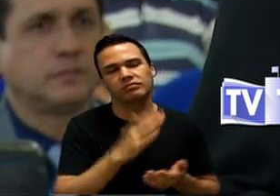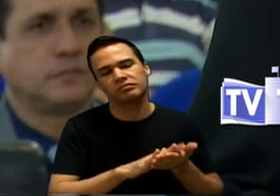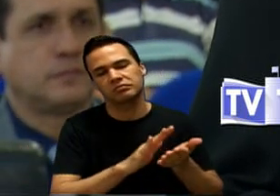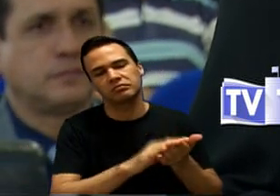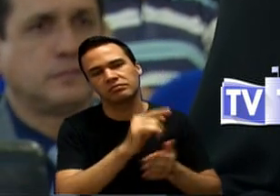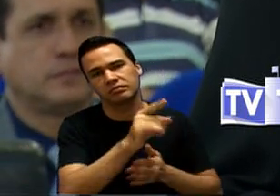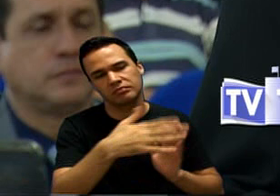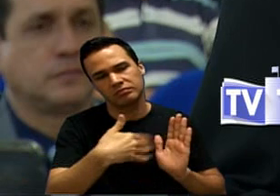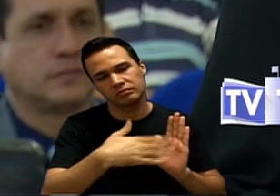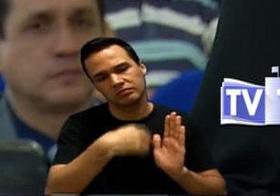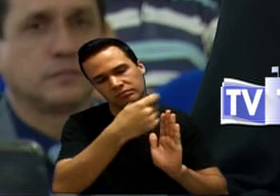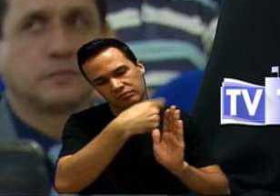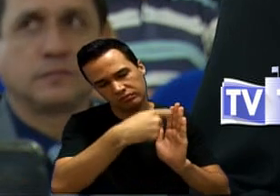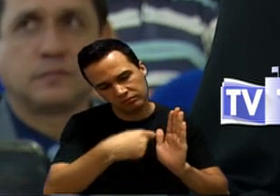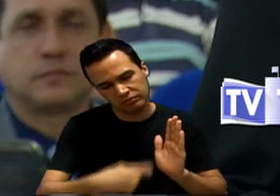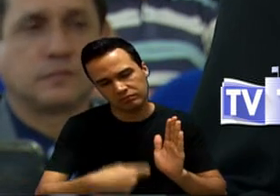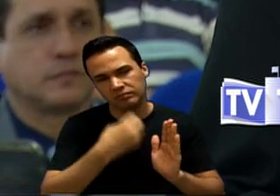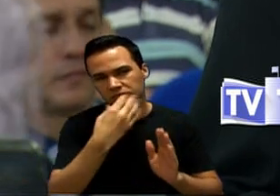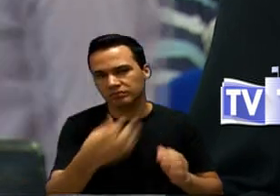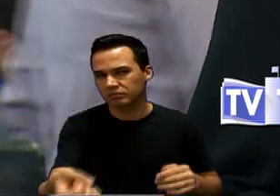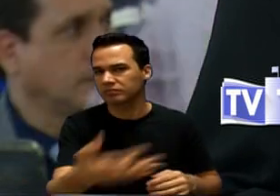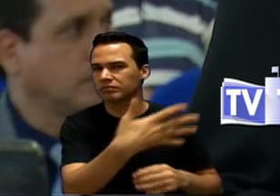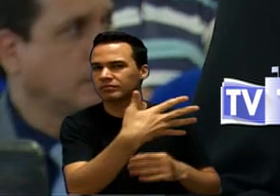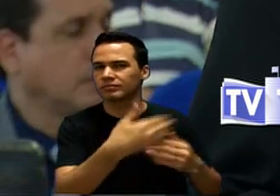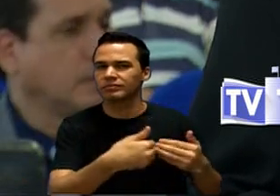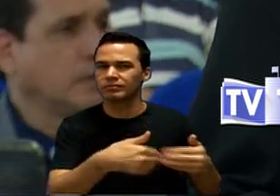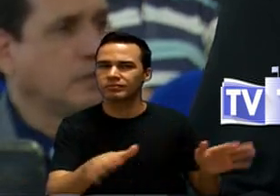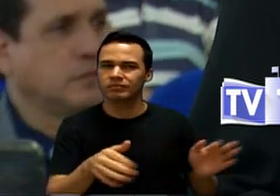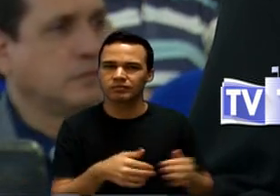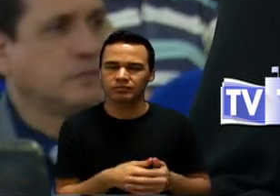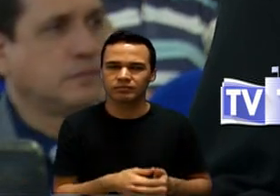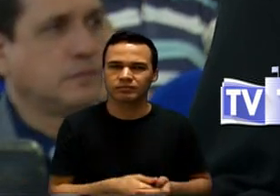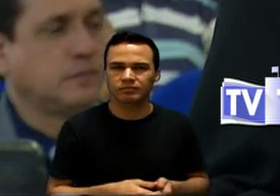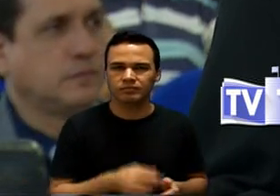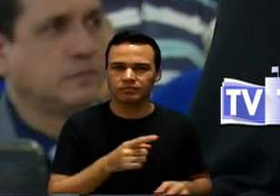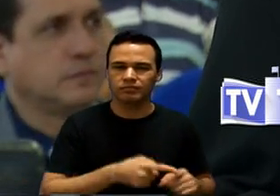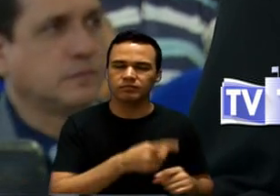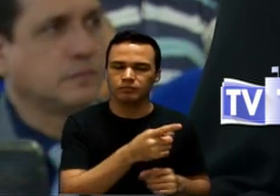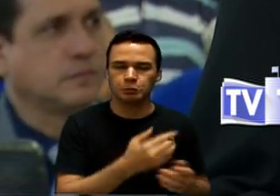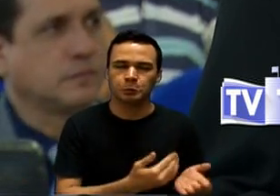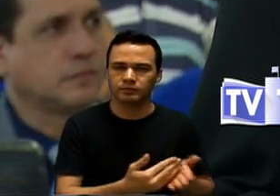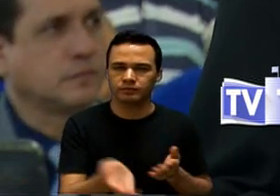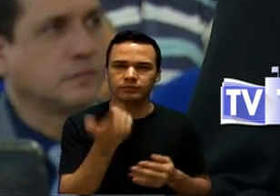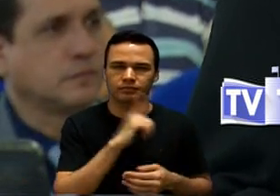congratulações à jovem escritora Jéssica Cristina Cecílio Machado pelo lançamento